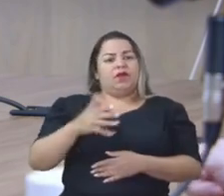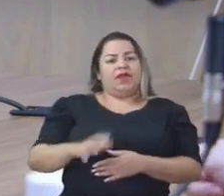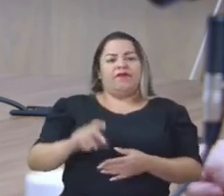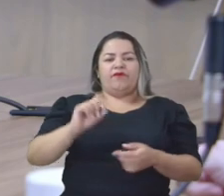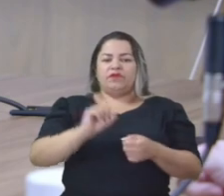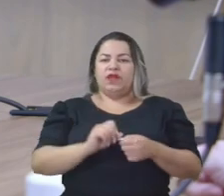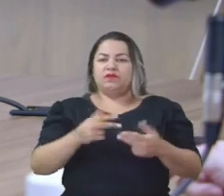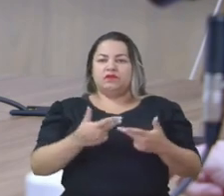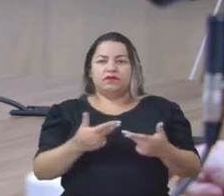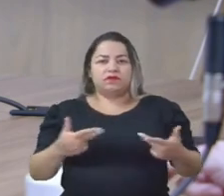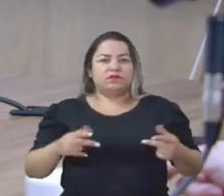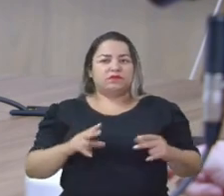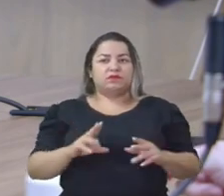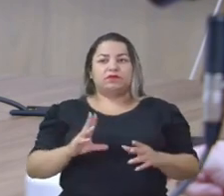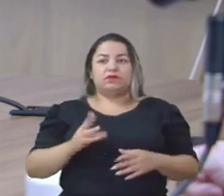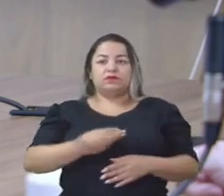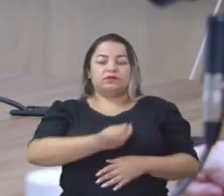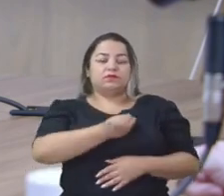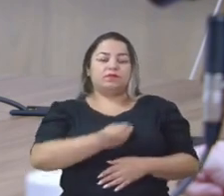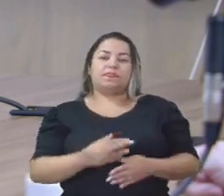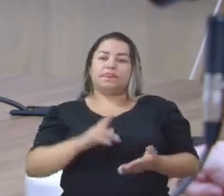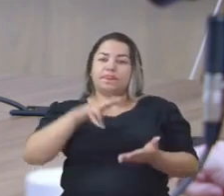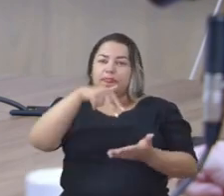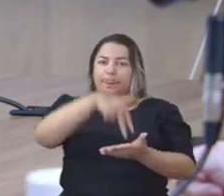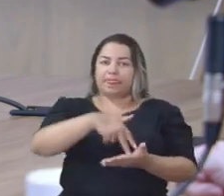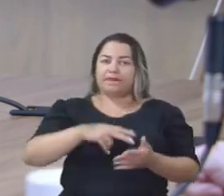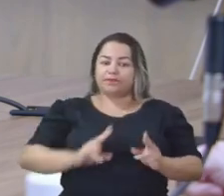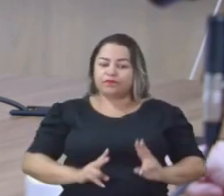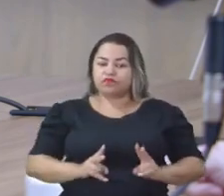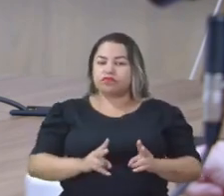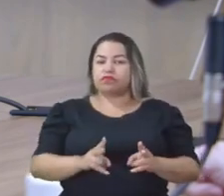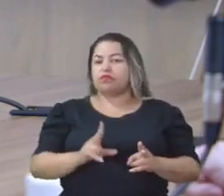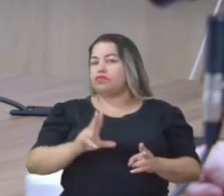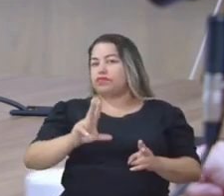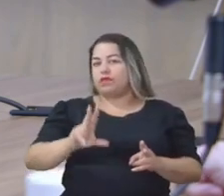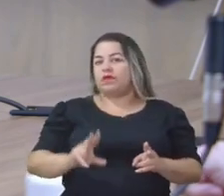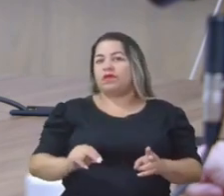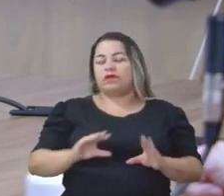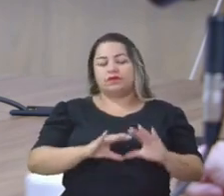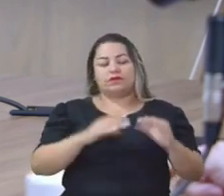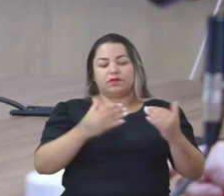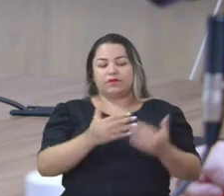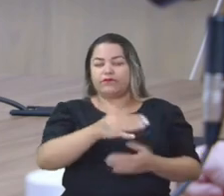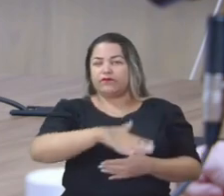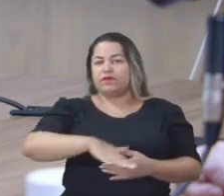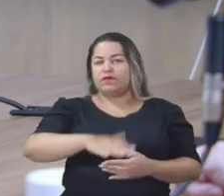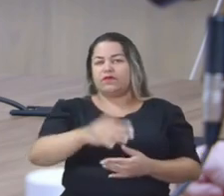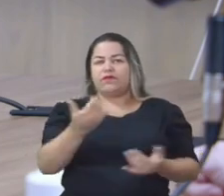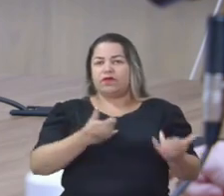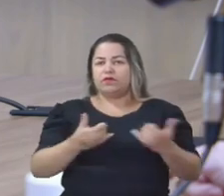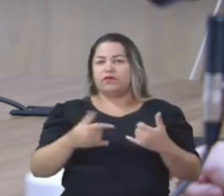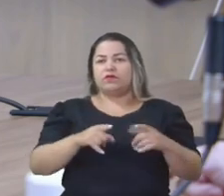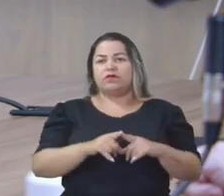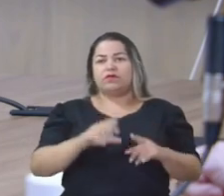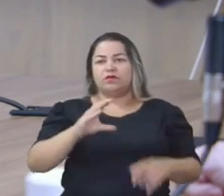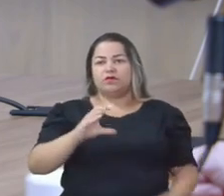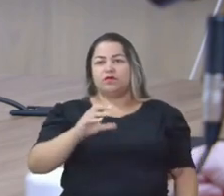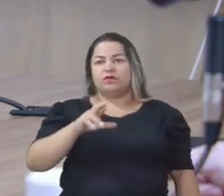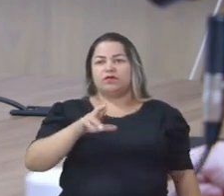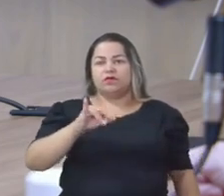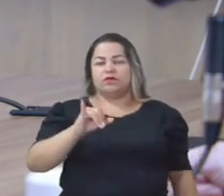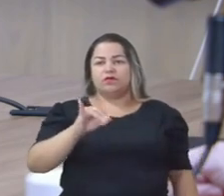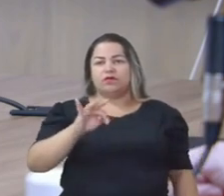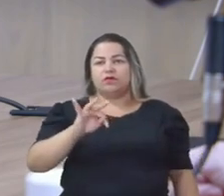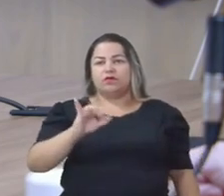rituais, não tá lá sempre e tal. Aí as pessoas da comunidade, elas falam mesmo, eu considero o Christian muito mais chavante que